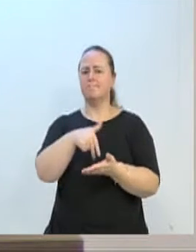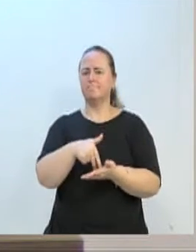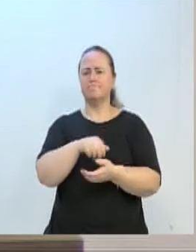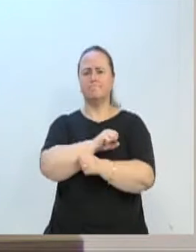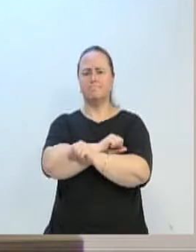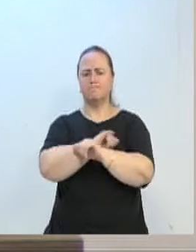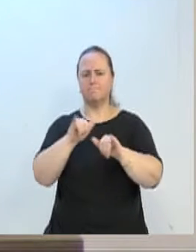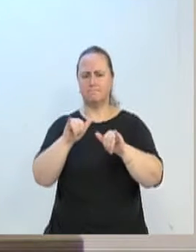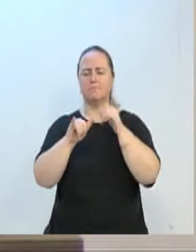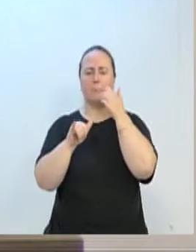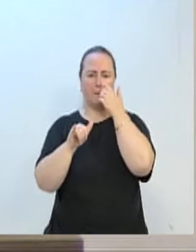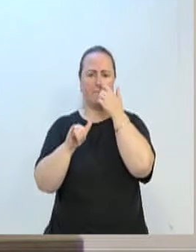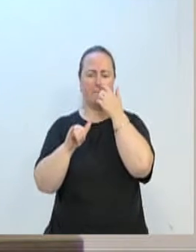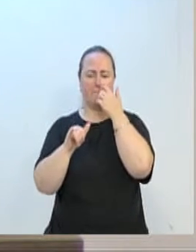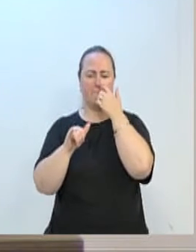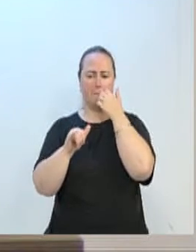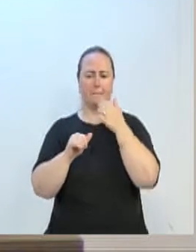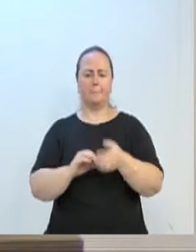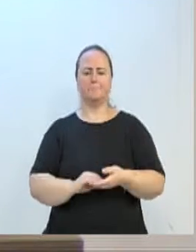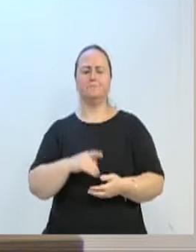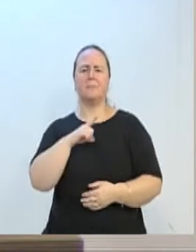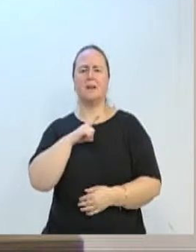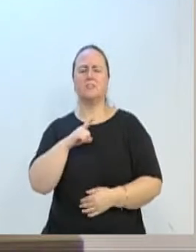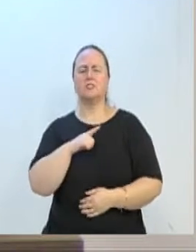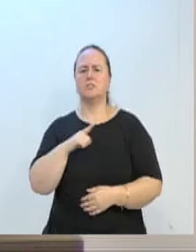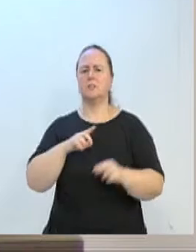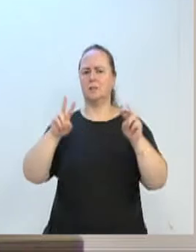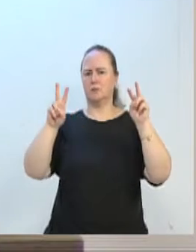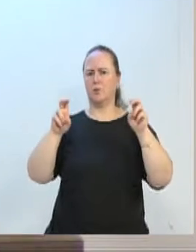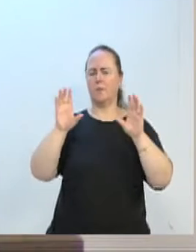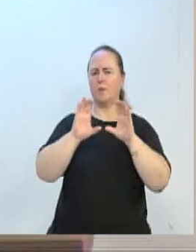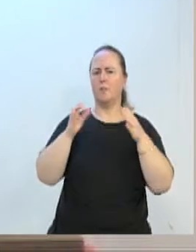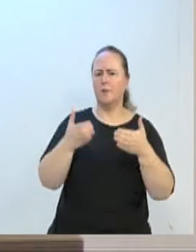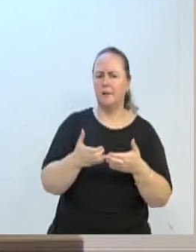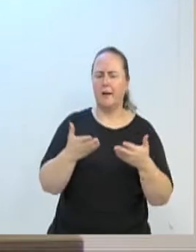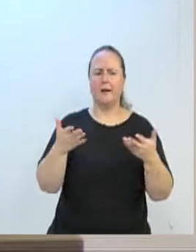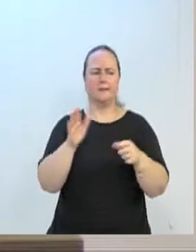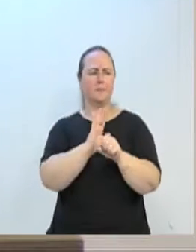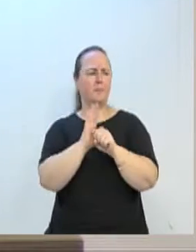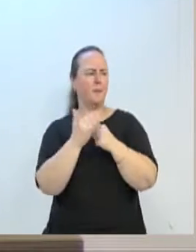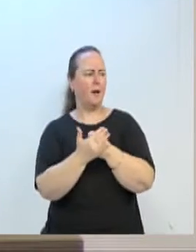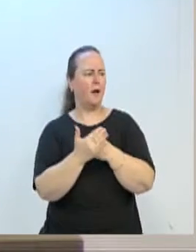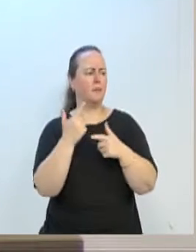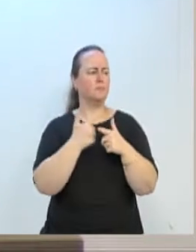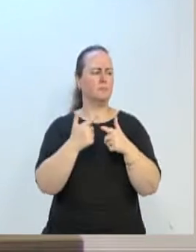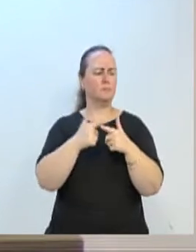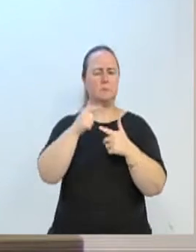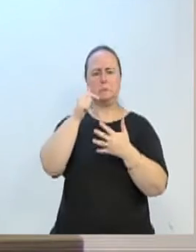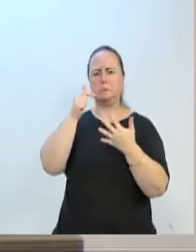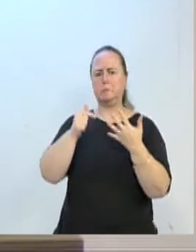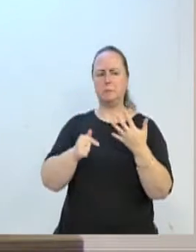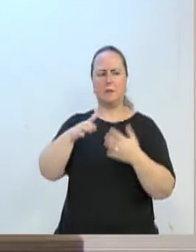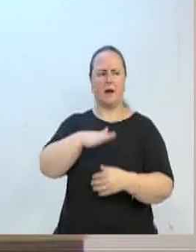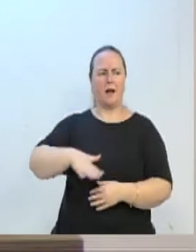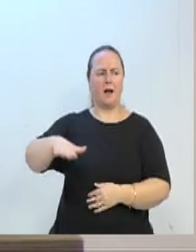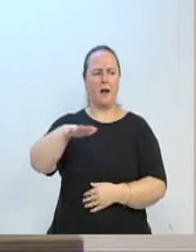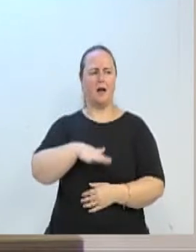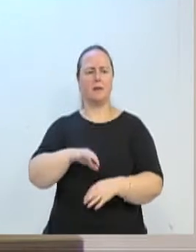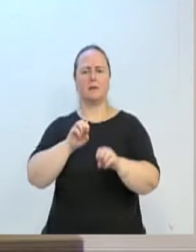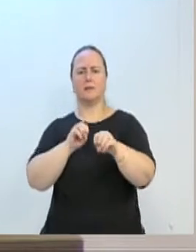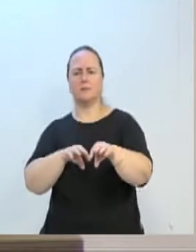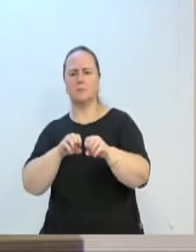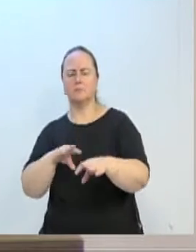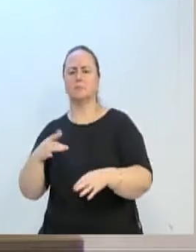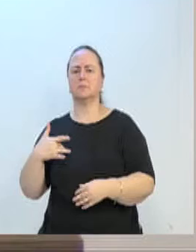tantas outras questões das comunidades, dos bairros, da nossa cidade, problemas das áreas da educação, da saúde, infraestrutura,